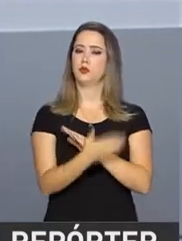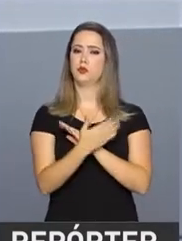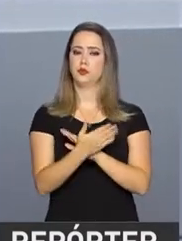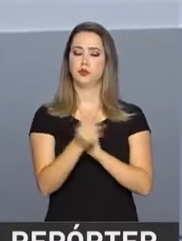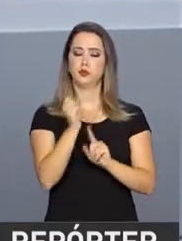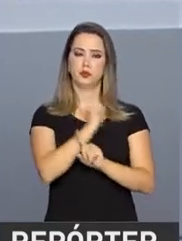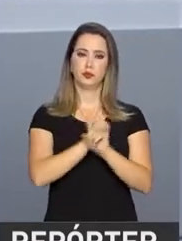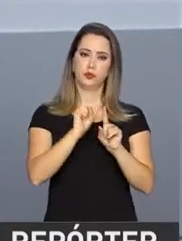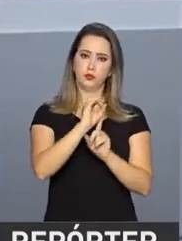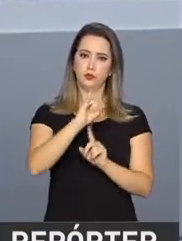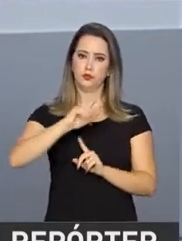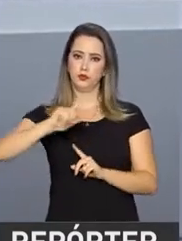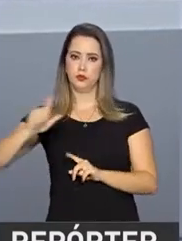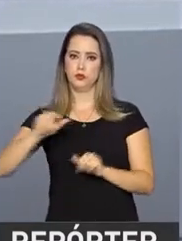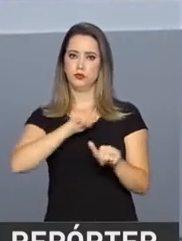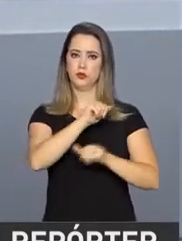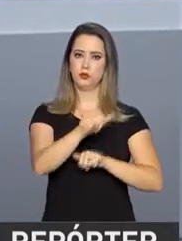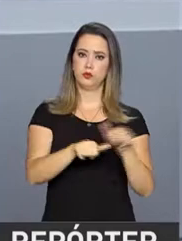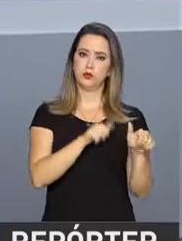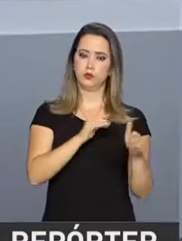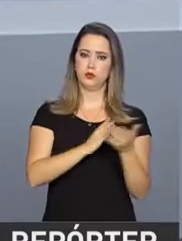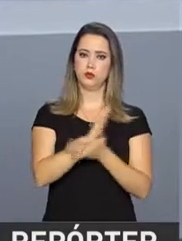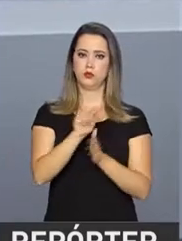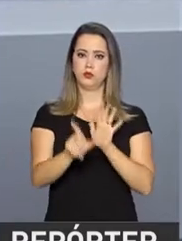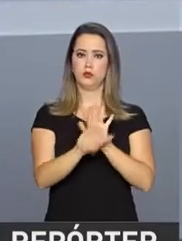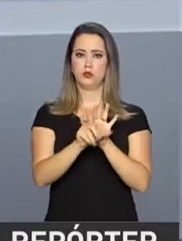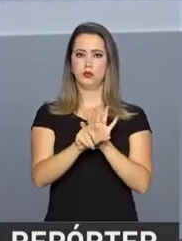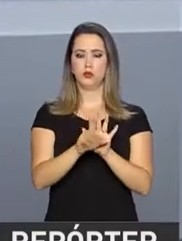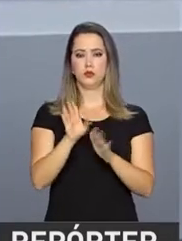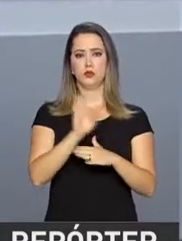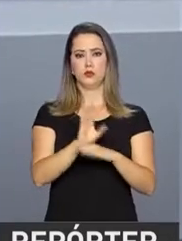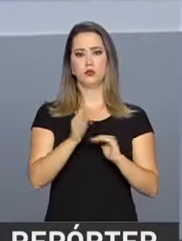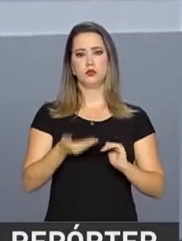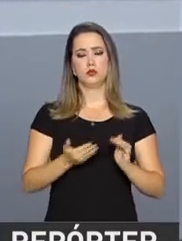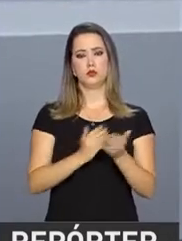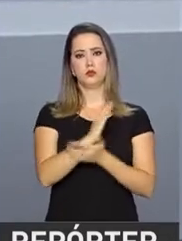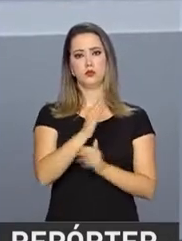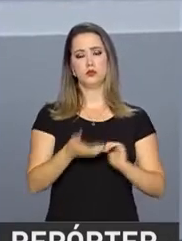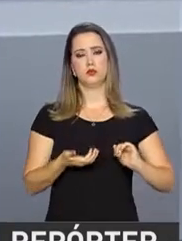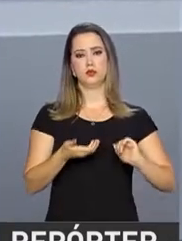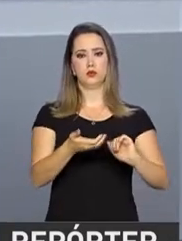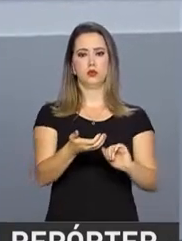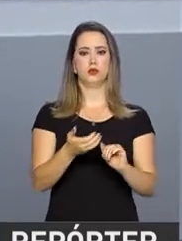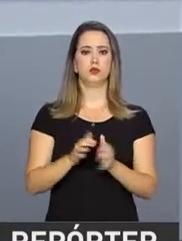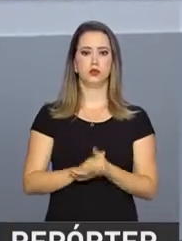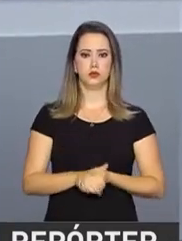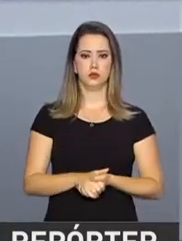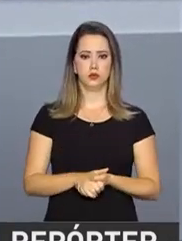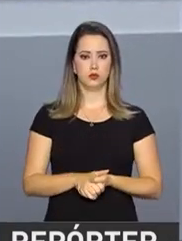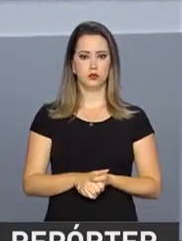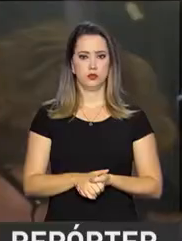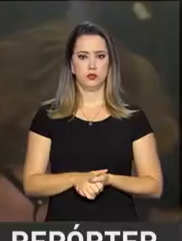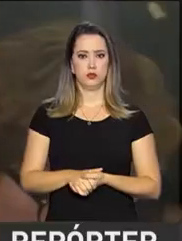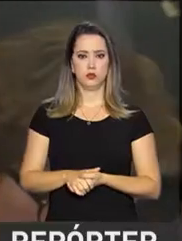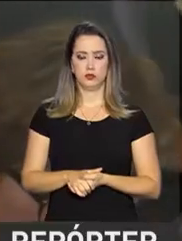civil para fazer as mudanças e que isso vai favorecer a aprovação da matéria pelo congresso nacional